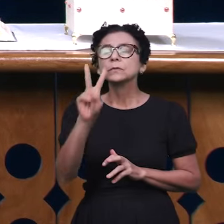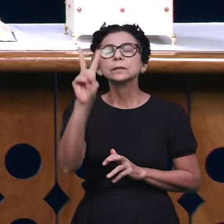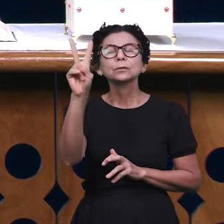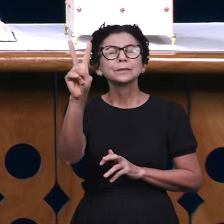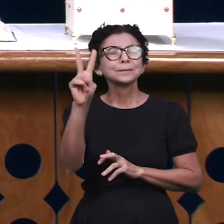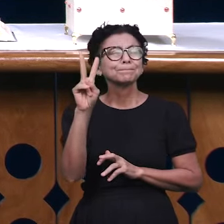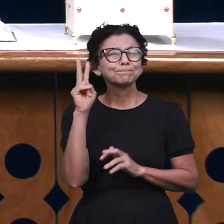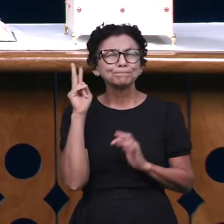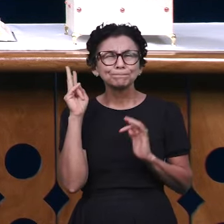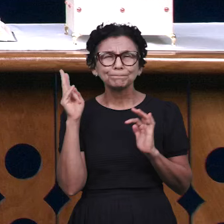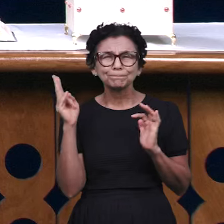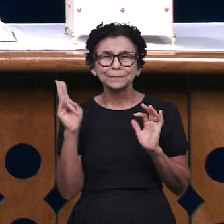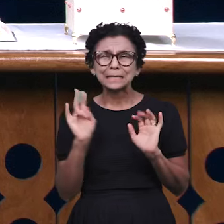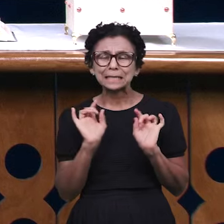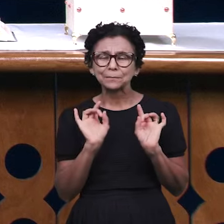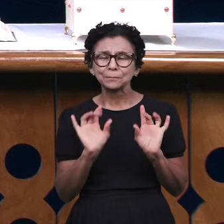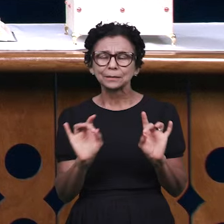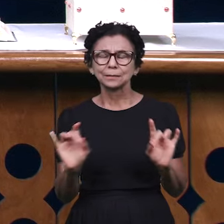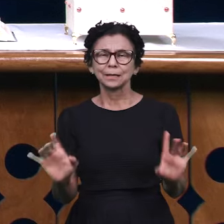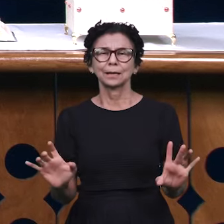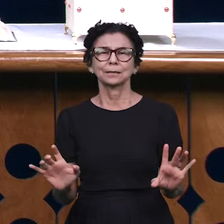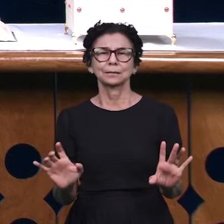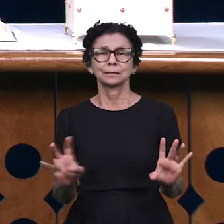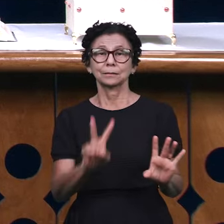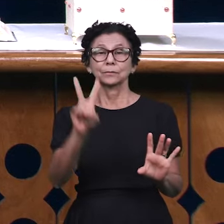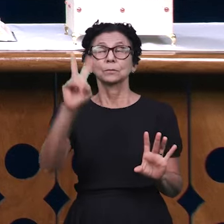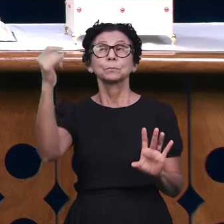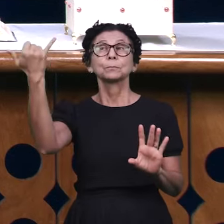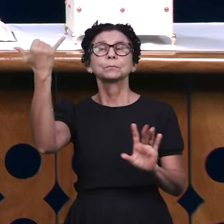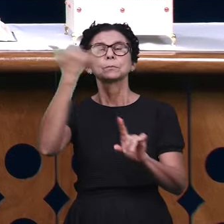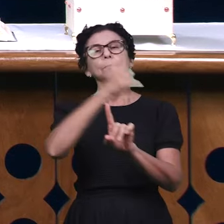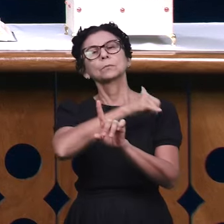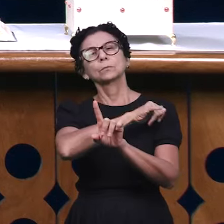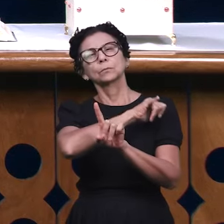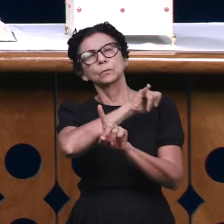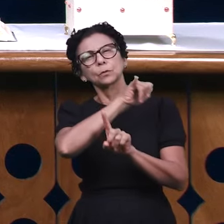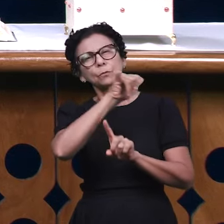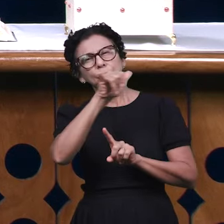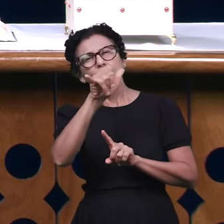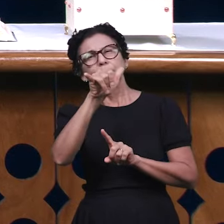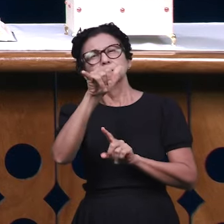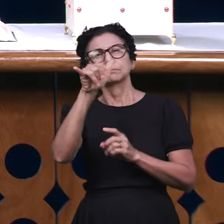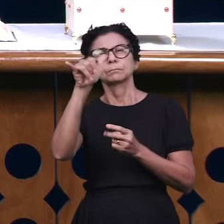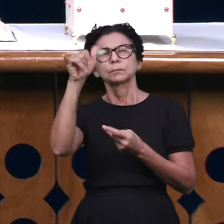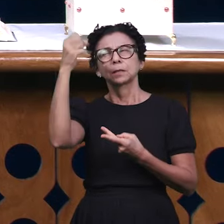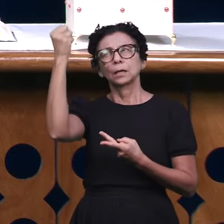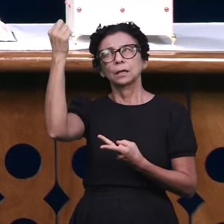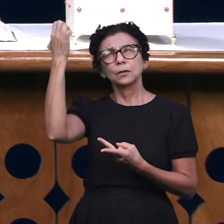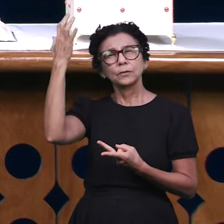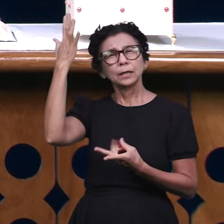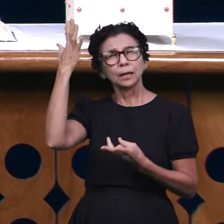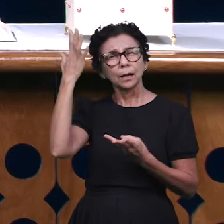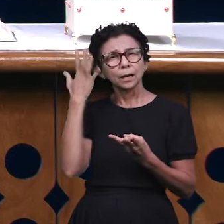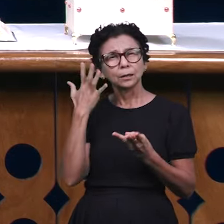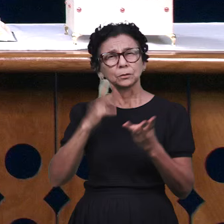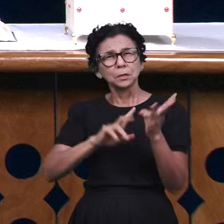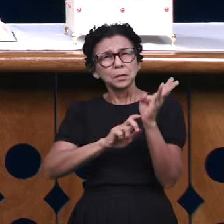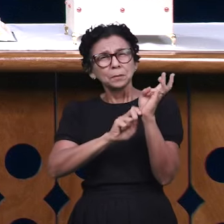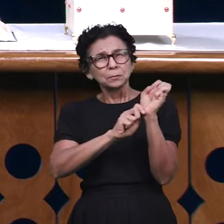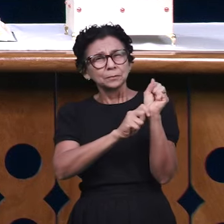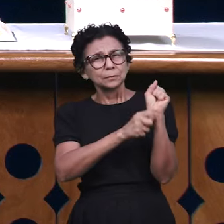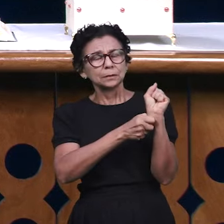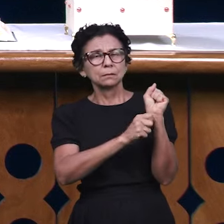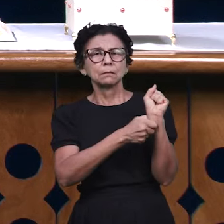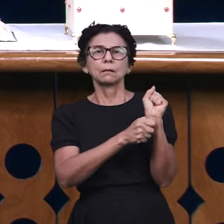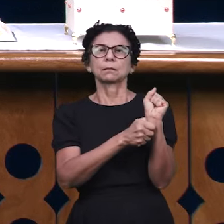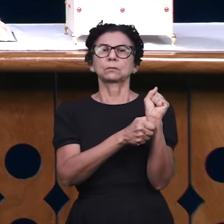inestimáveis. E esses valores são proféticos, são revelados, são